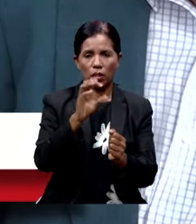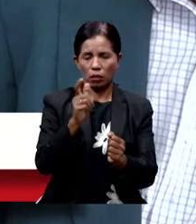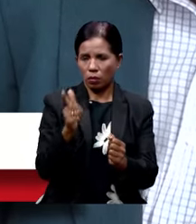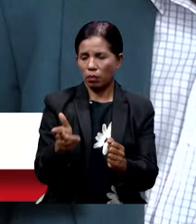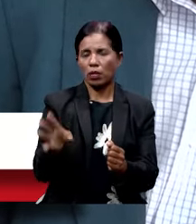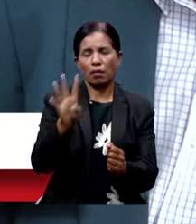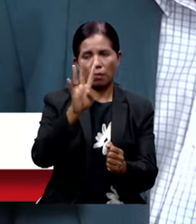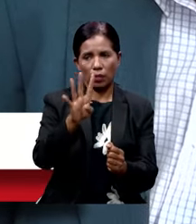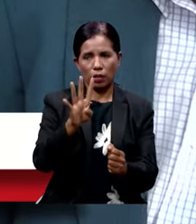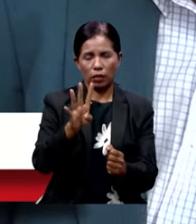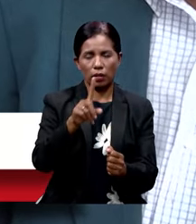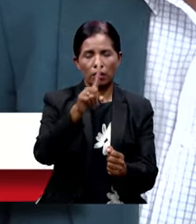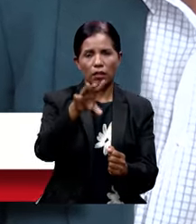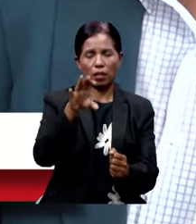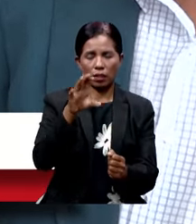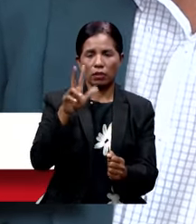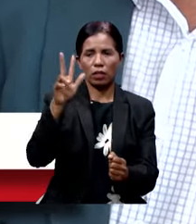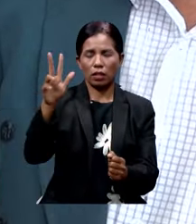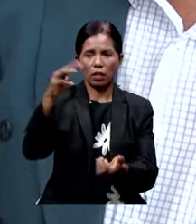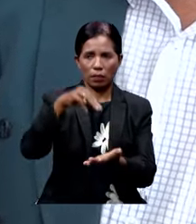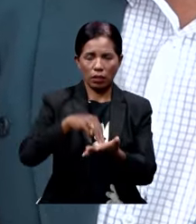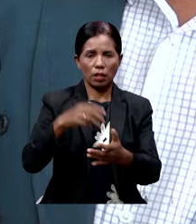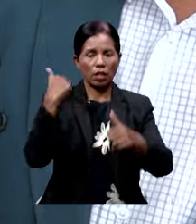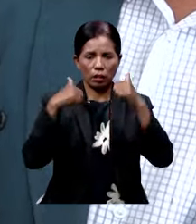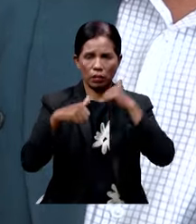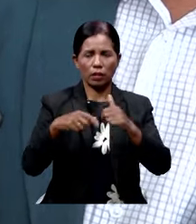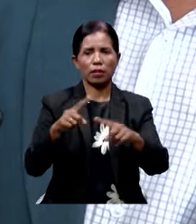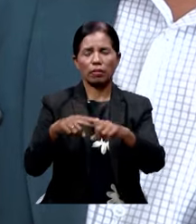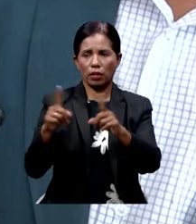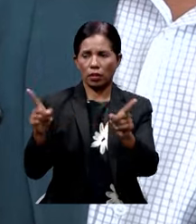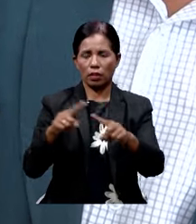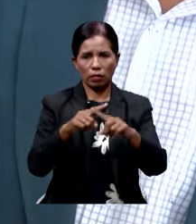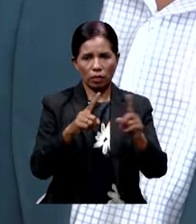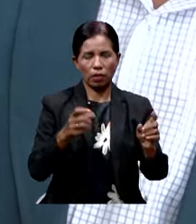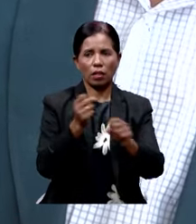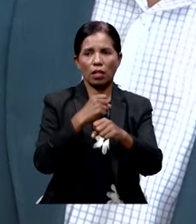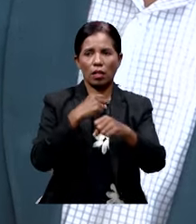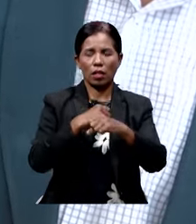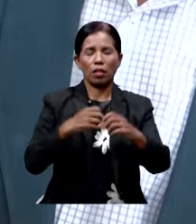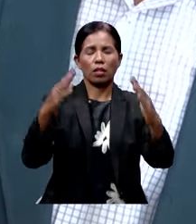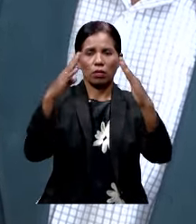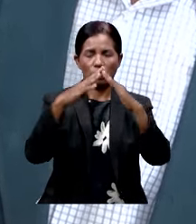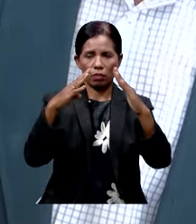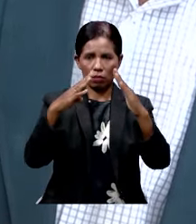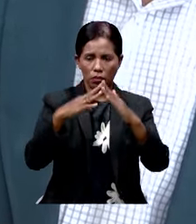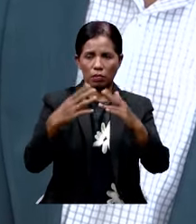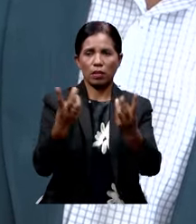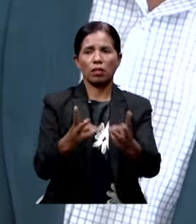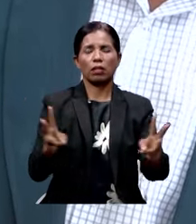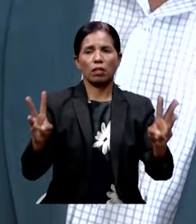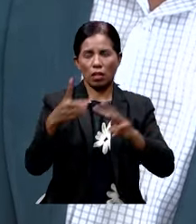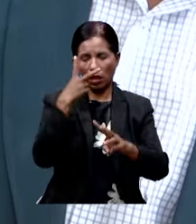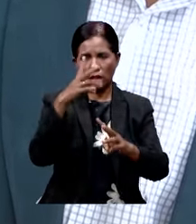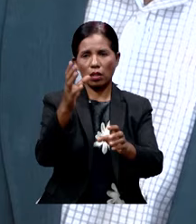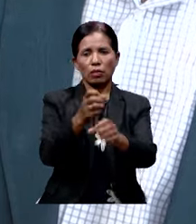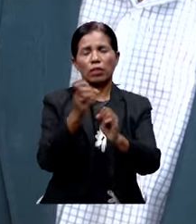nenhã 103 milhões. A banhinha atividade oi já tem na construção Jardim dos Heróis, verificação